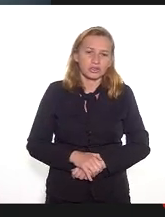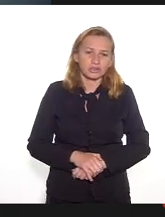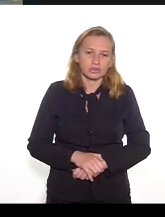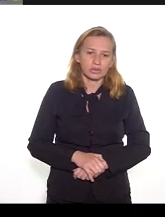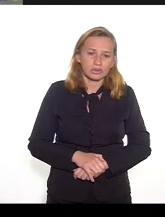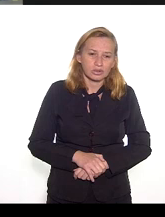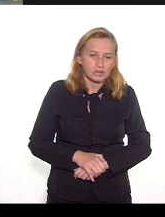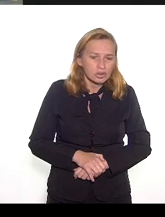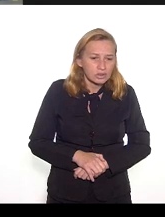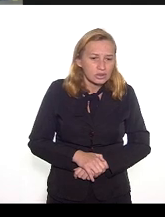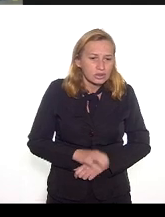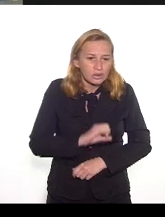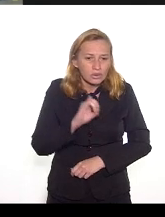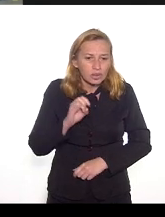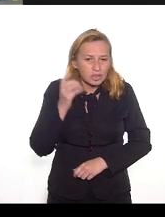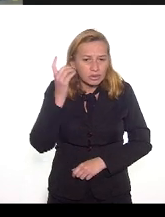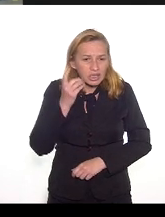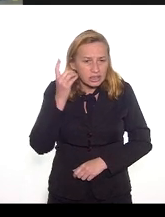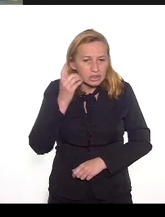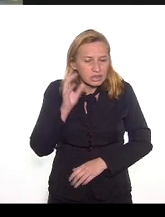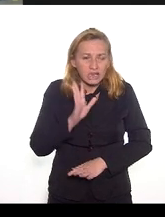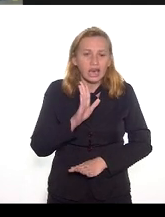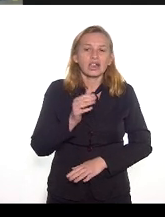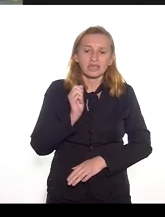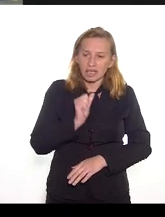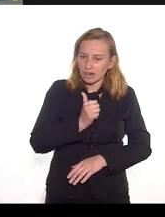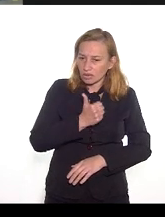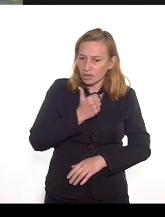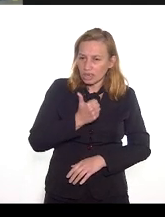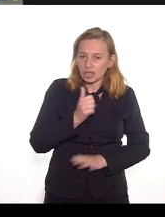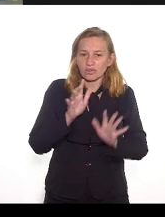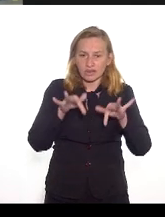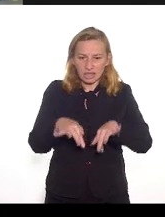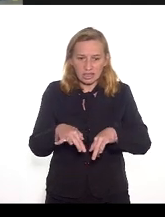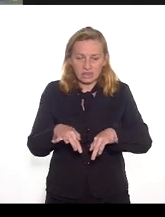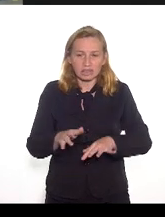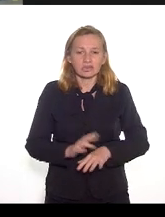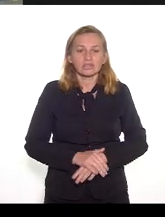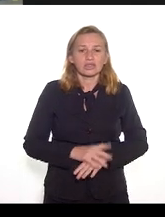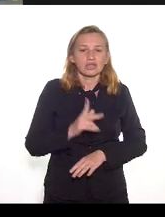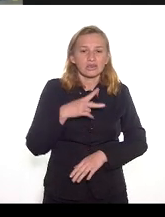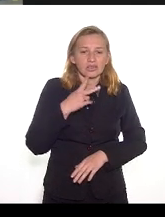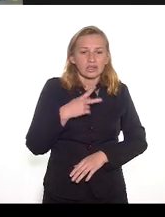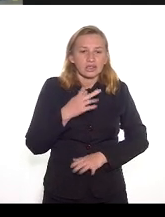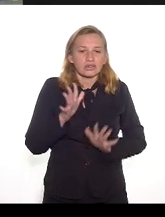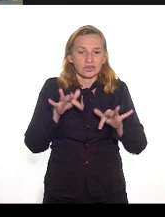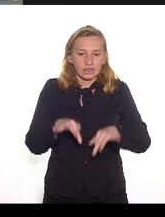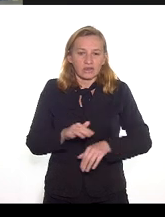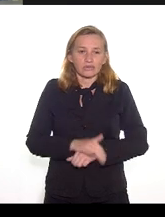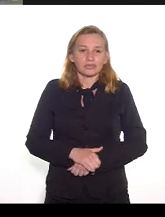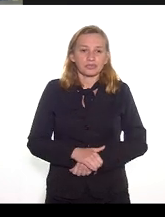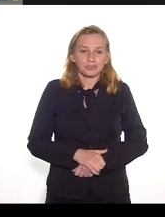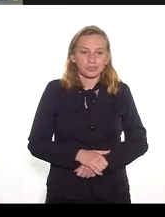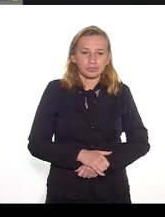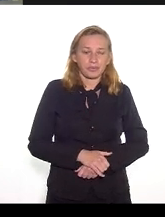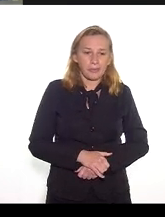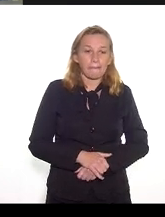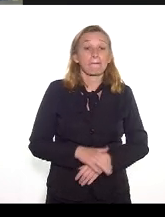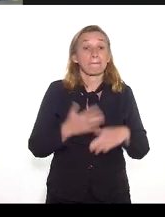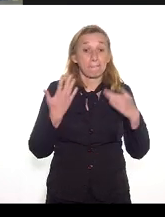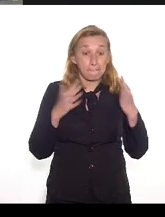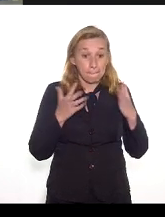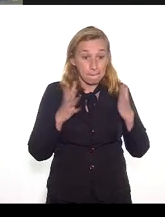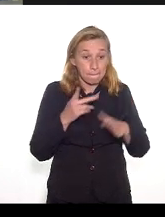Pode falar. Pois não, deputada. Ah, sim, já estamos aqui finalizando. Eu estava fazendo aqui, já elogiando a